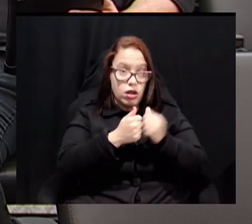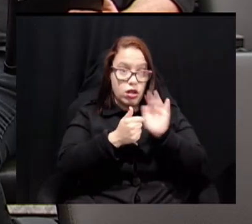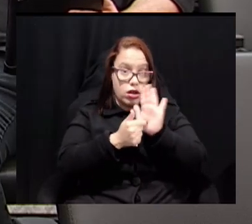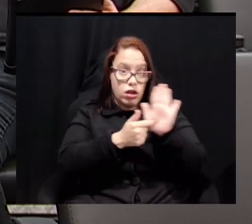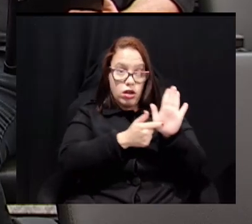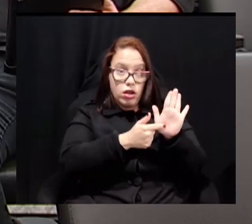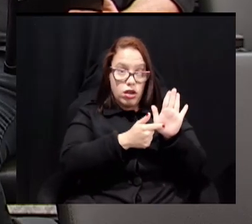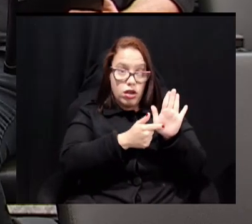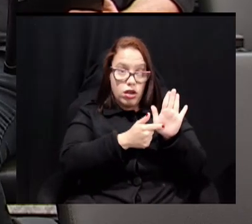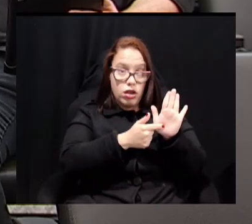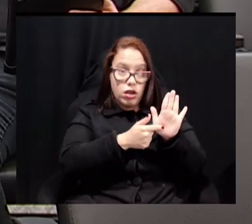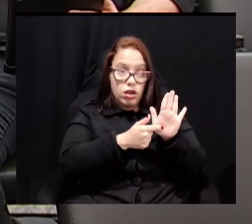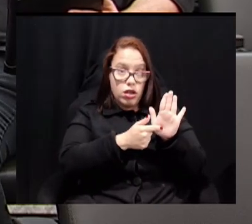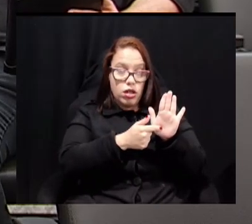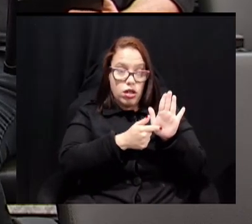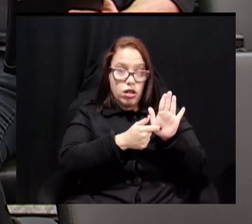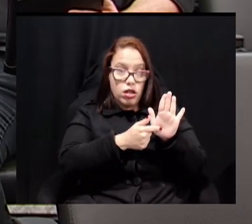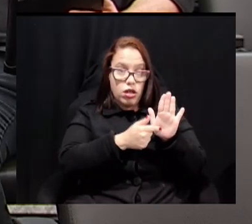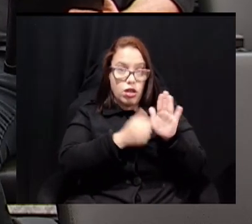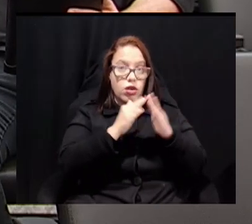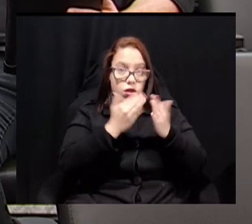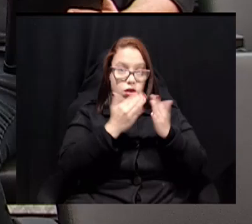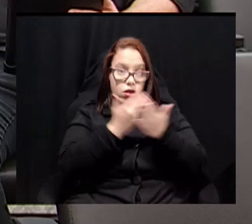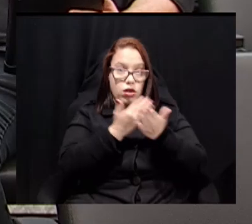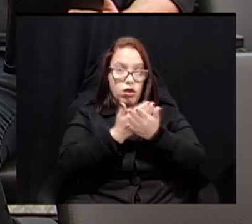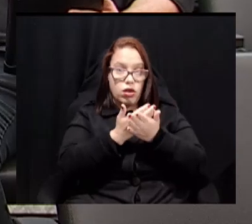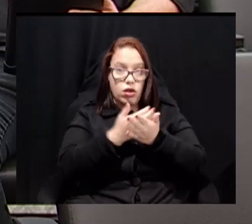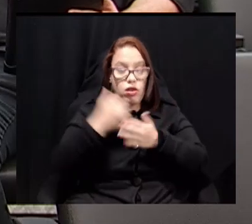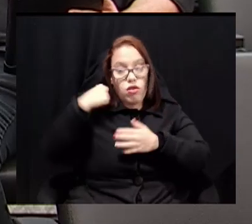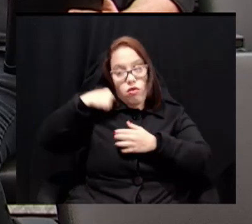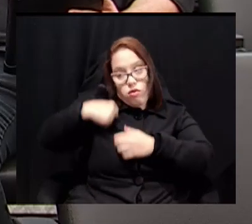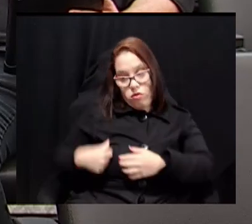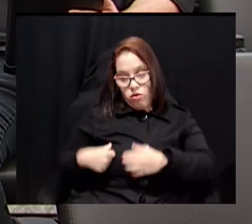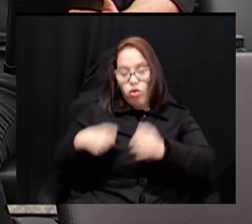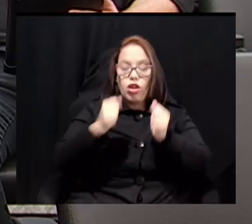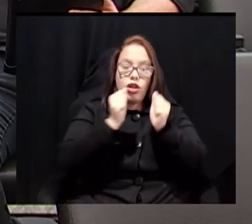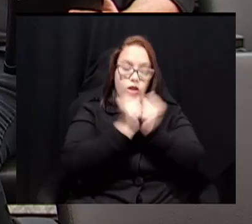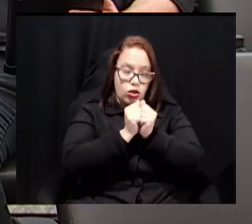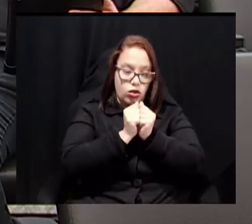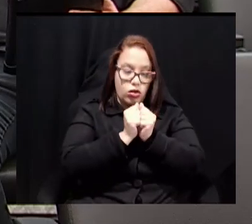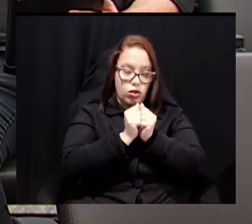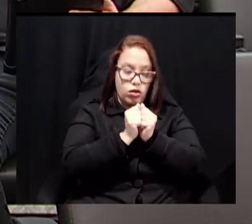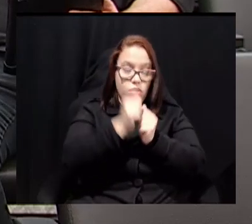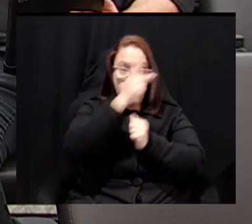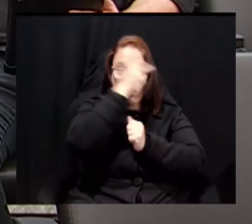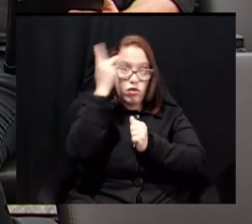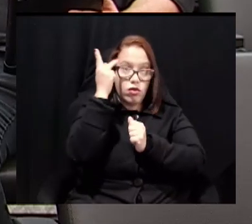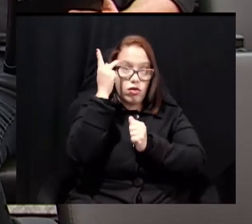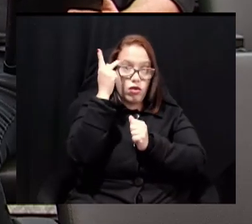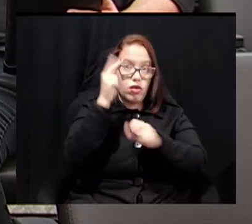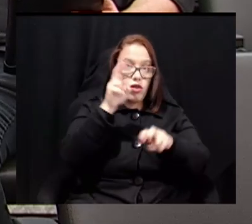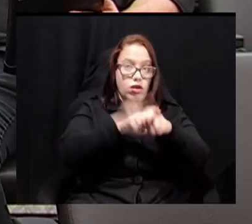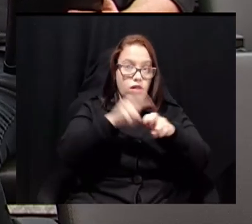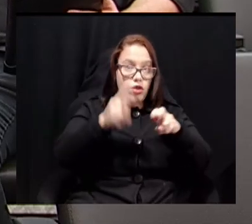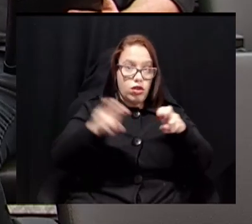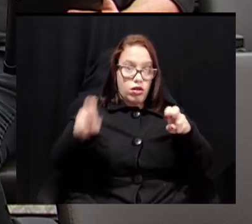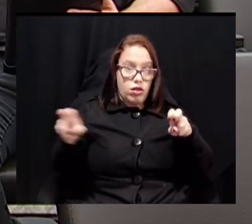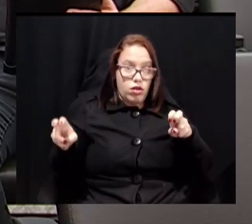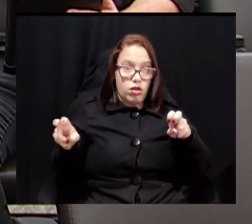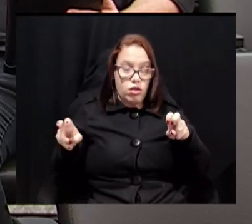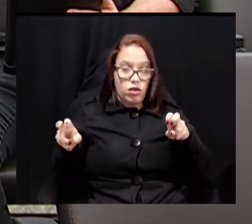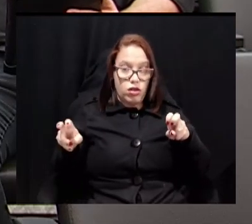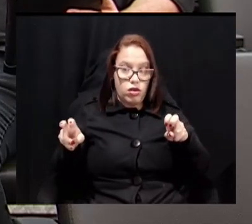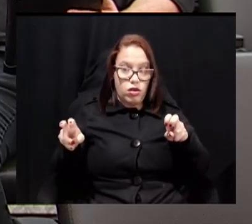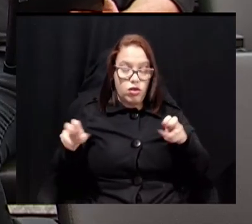estava levando a criança na escola, porque ele tinha uma mochilinha junto, e as pessoas estavam todas sentadas. Então o que acontece hoje